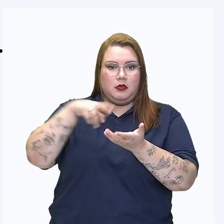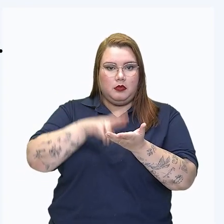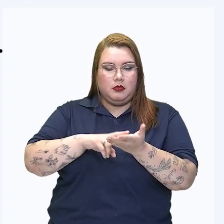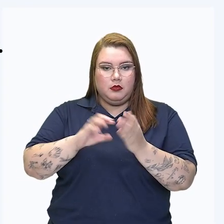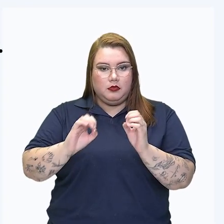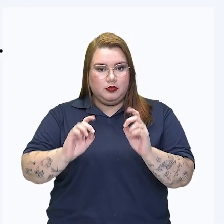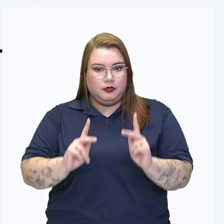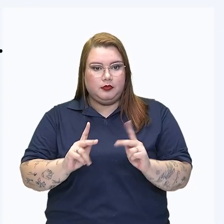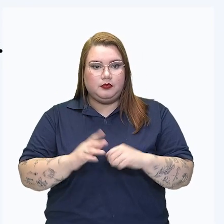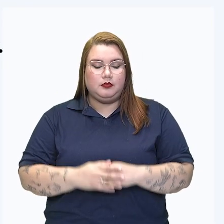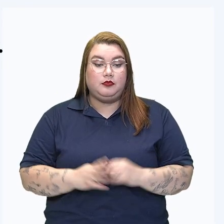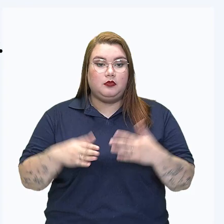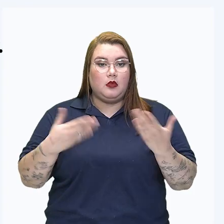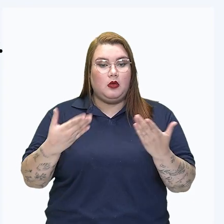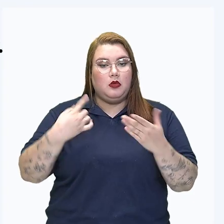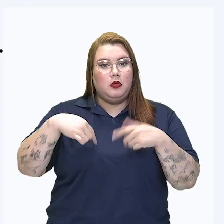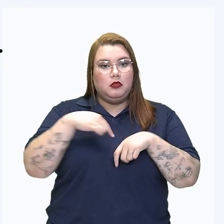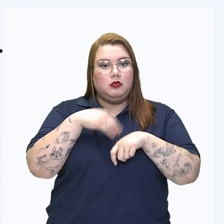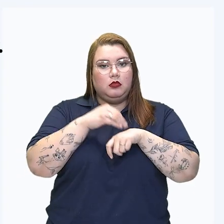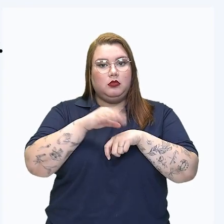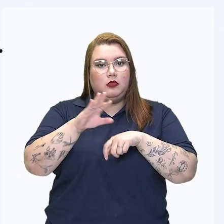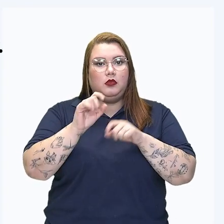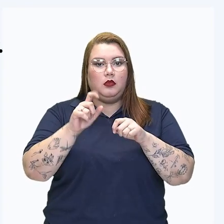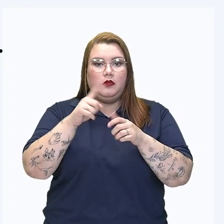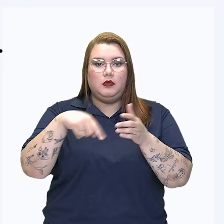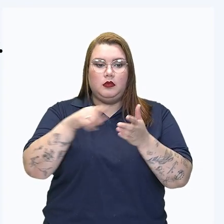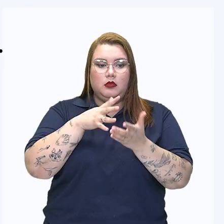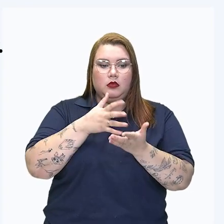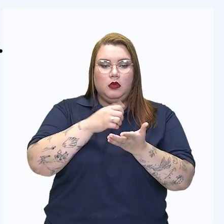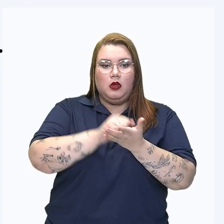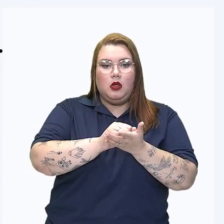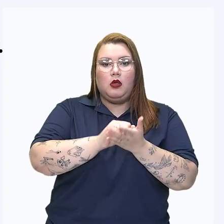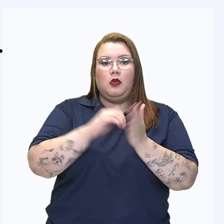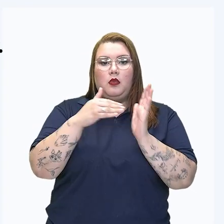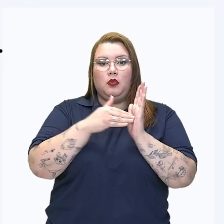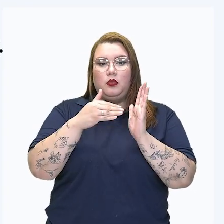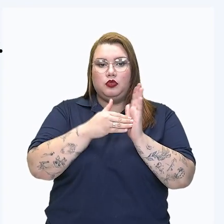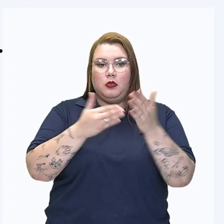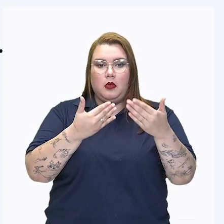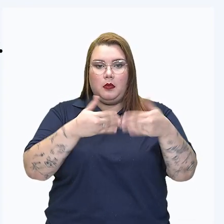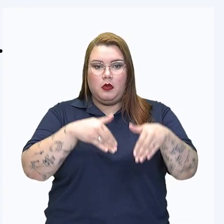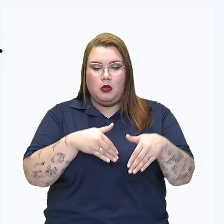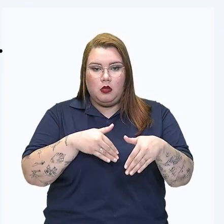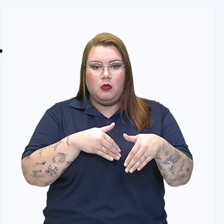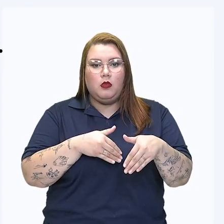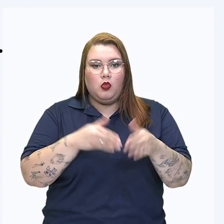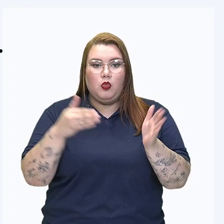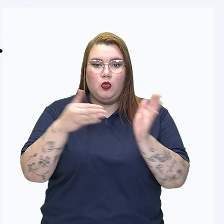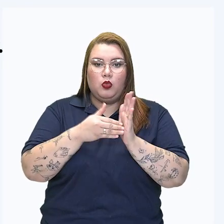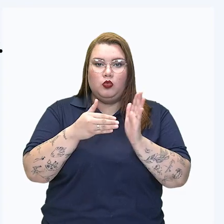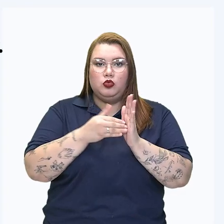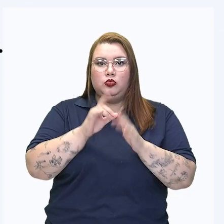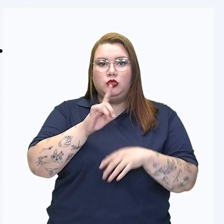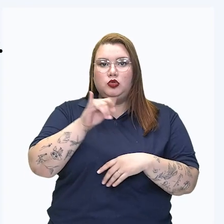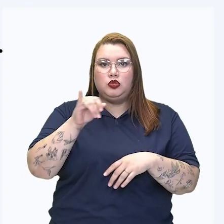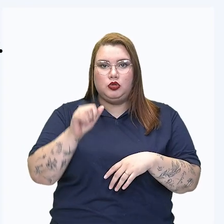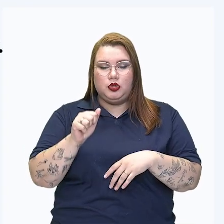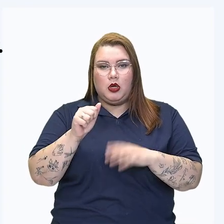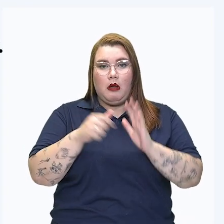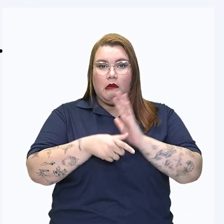A gente recomenda que procurem agendar essa última avaliação, a última avaliação do componente no penúltimo dia útil do